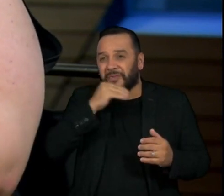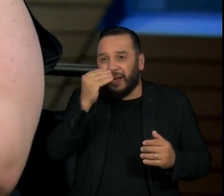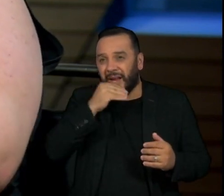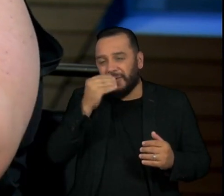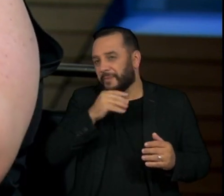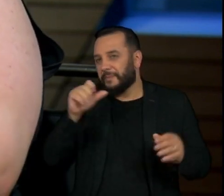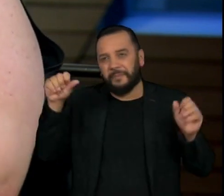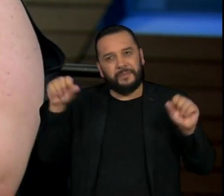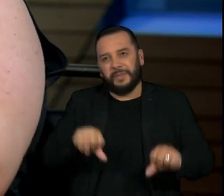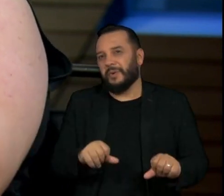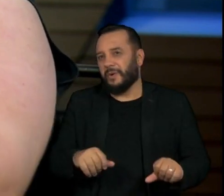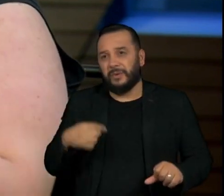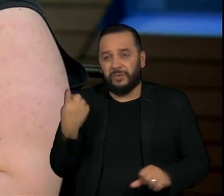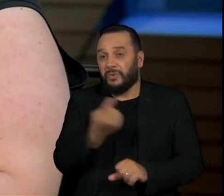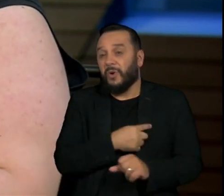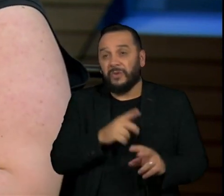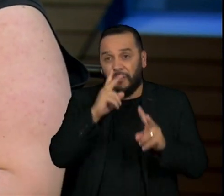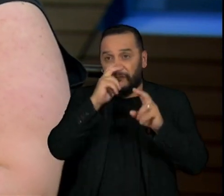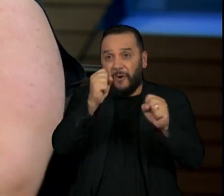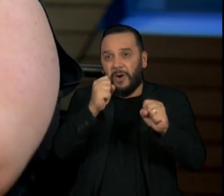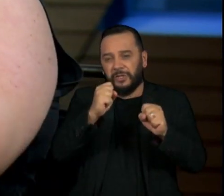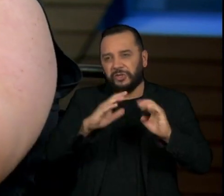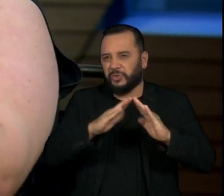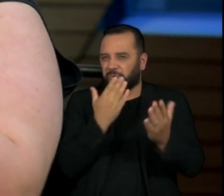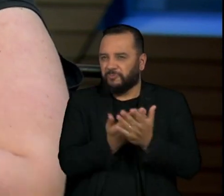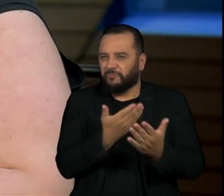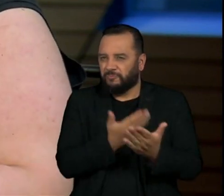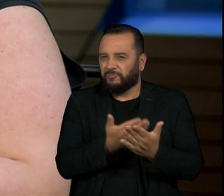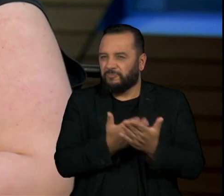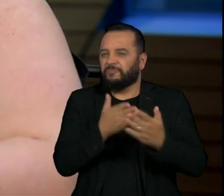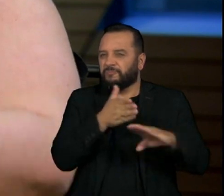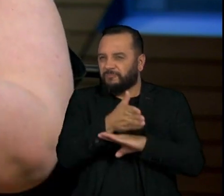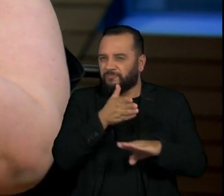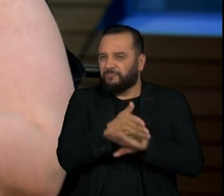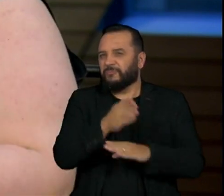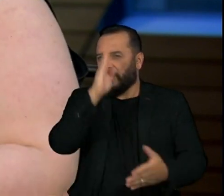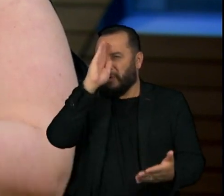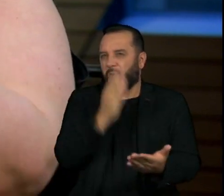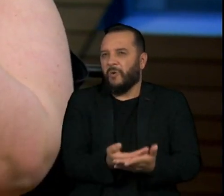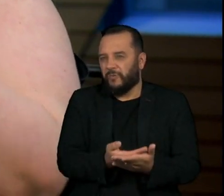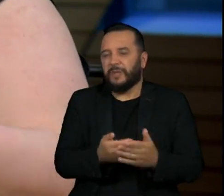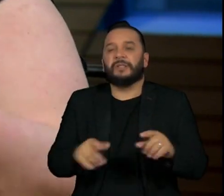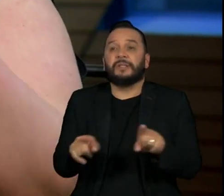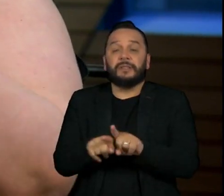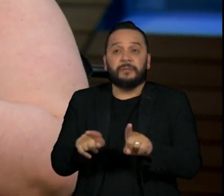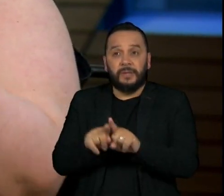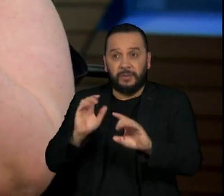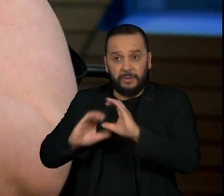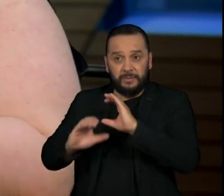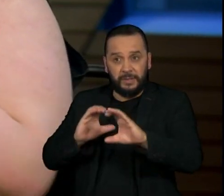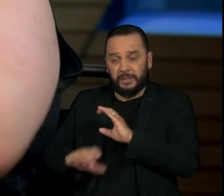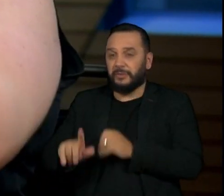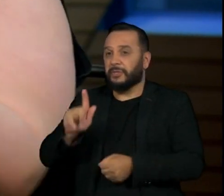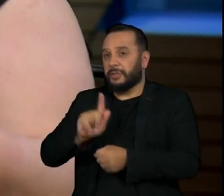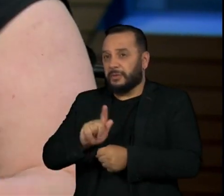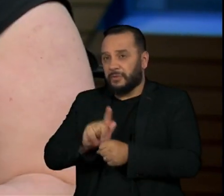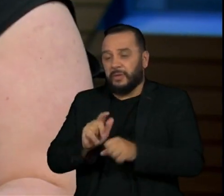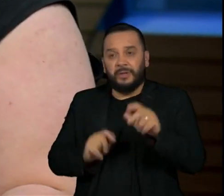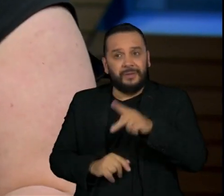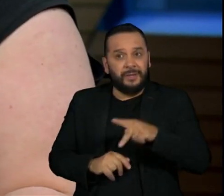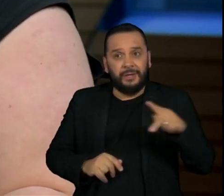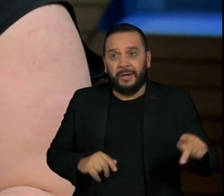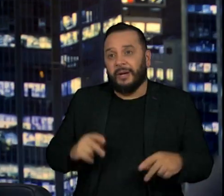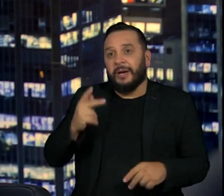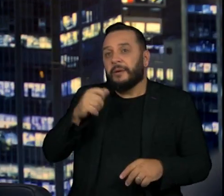vulnerável. Nós precisamos fortalecer as comunidades escolares, os laços de confiança e a comunicação entre gestores, professores, pais e